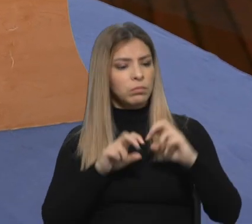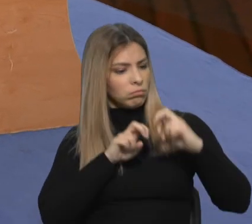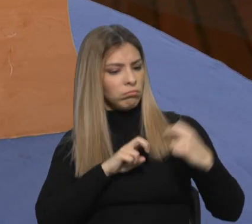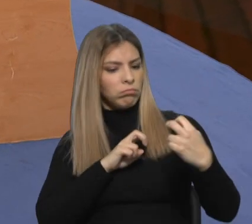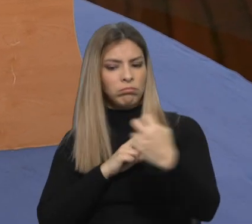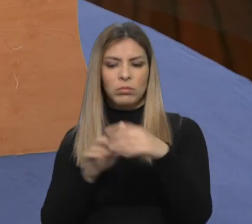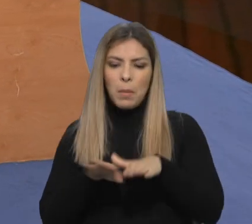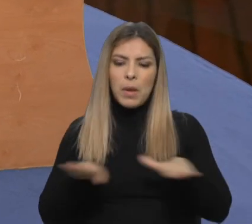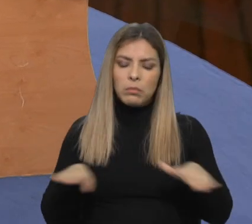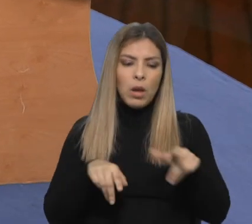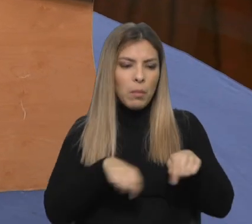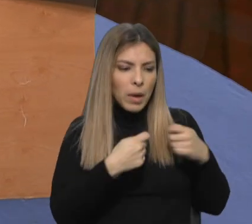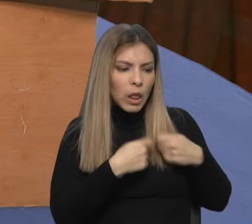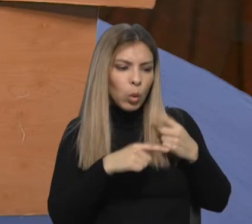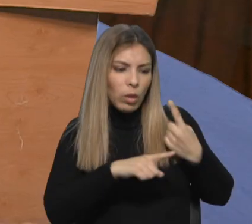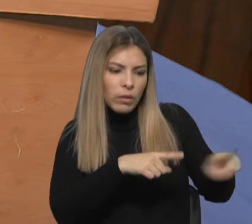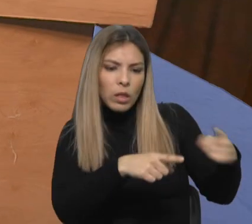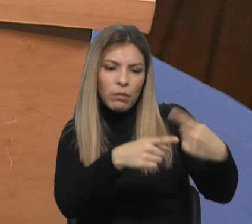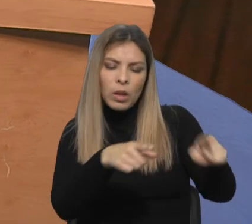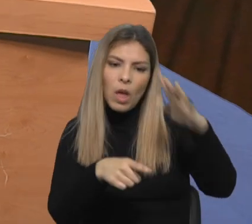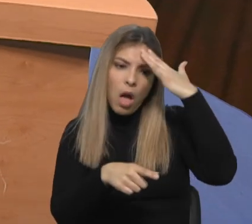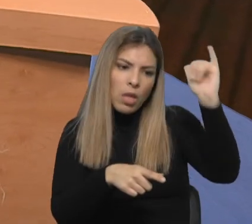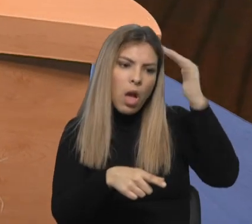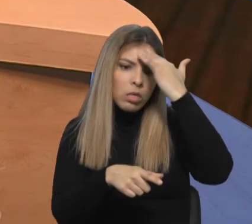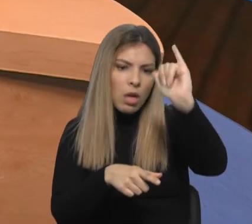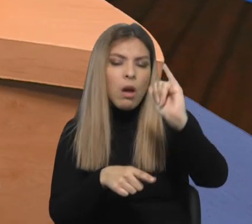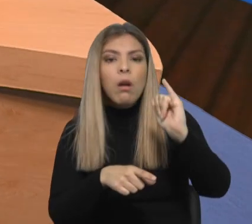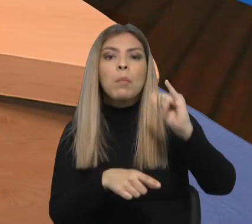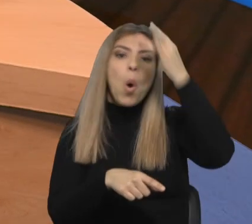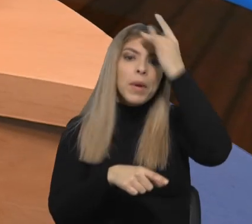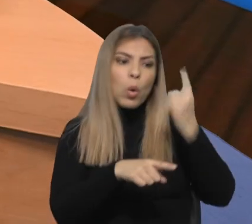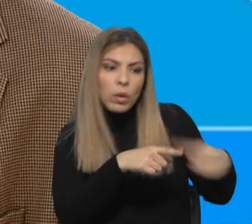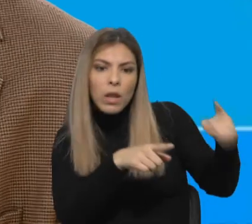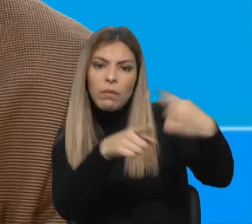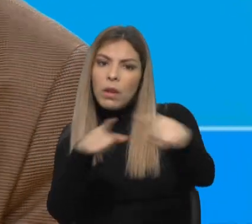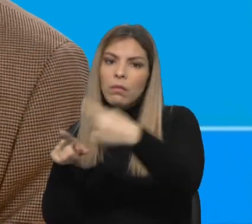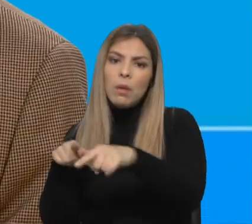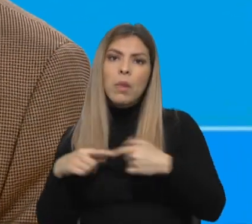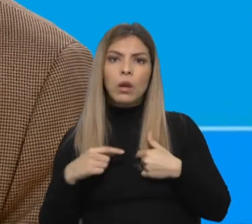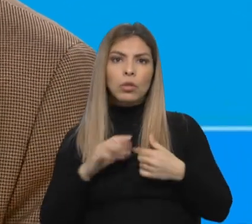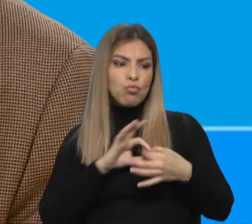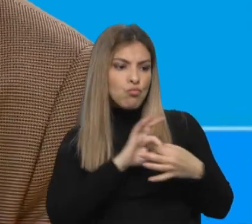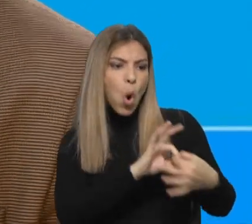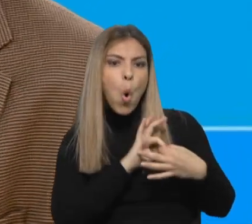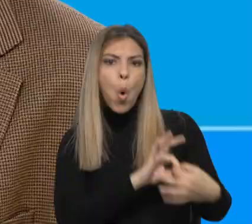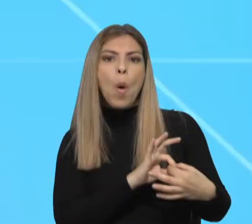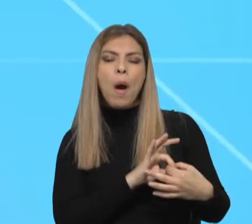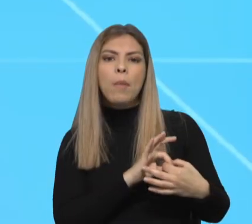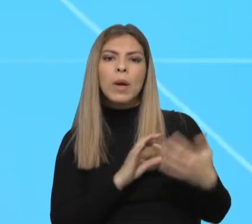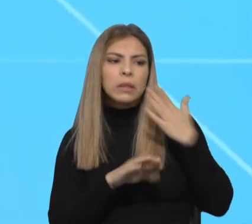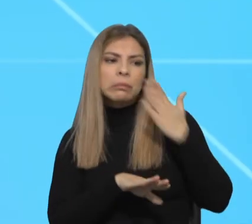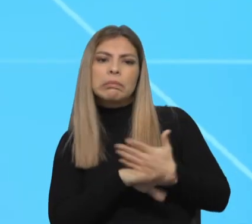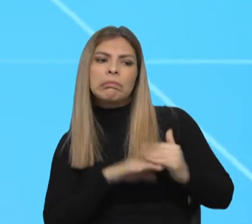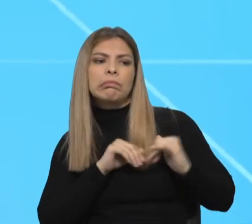com filiações partidárias, com ideologias, com opiniões muito diversas, e é muito mais aquilo que as une do que as que separa. Não lhe parece um bocadinho redutor